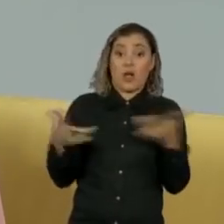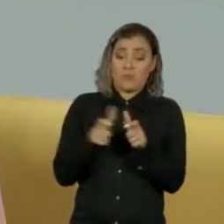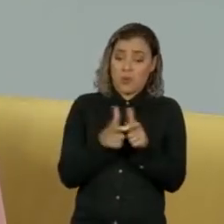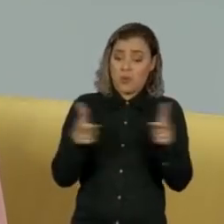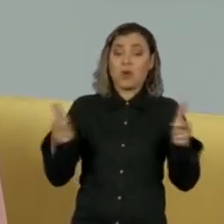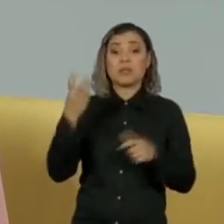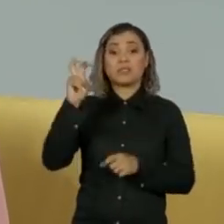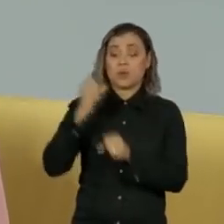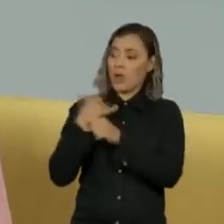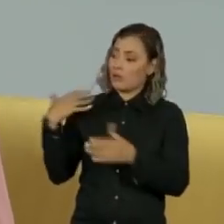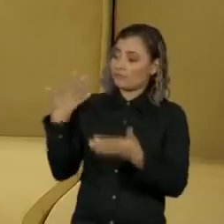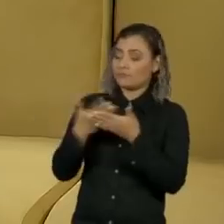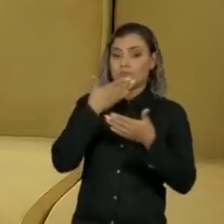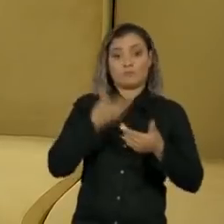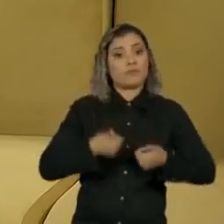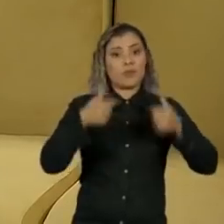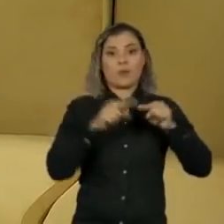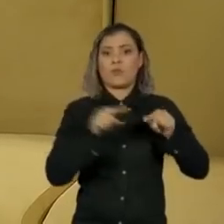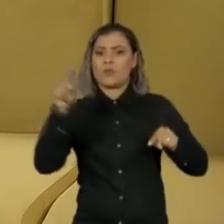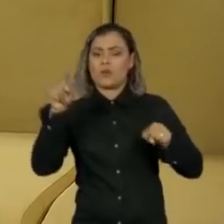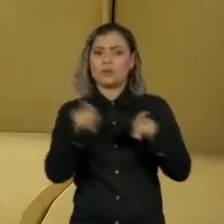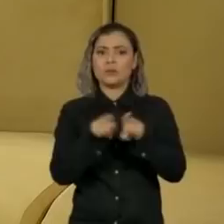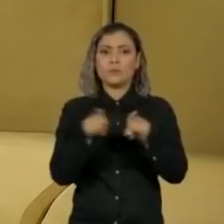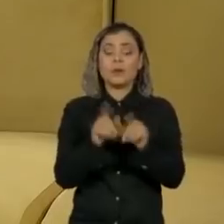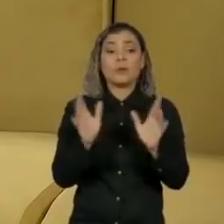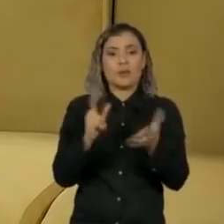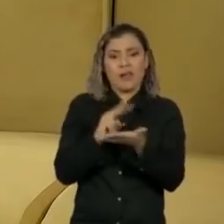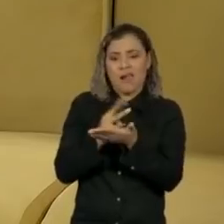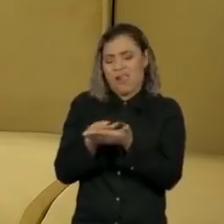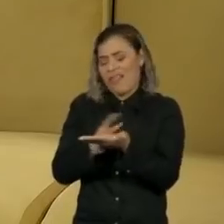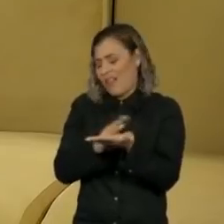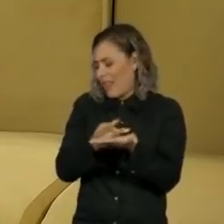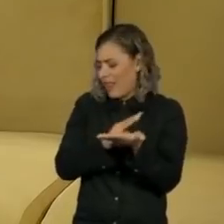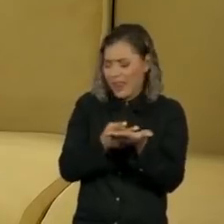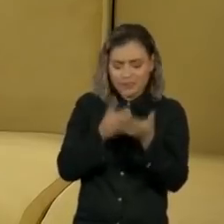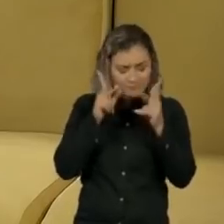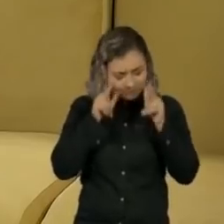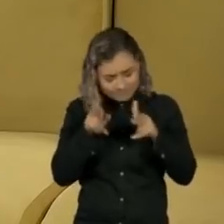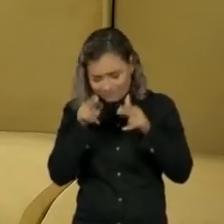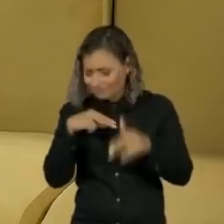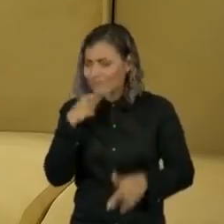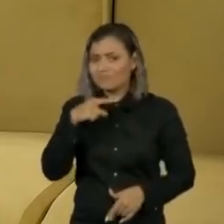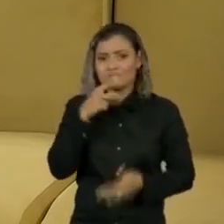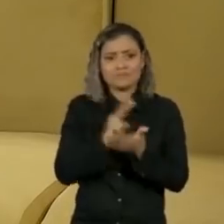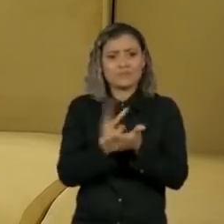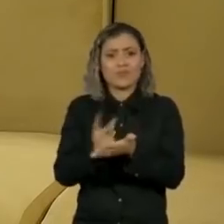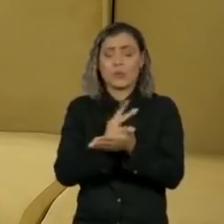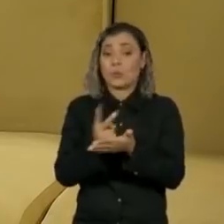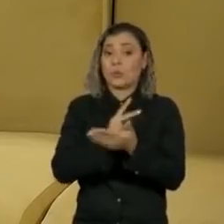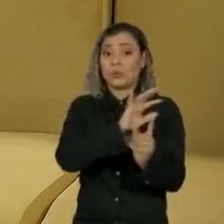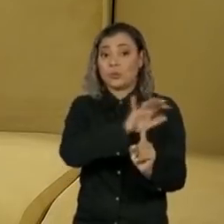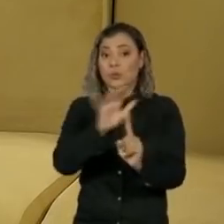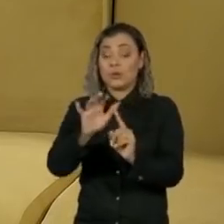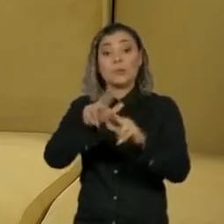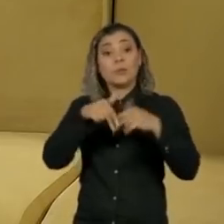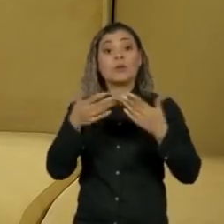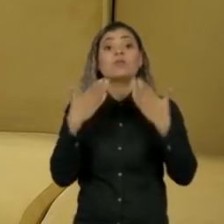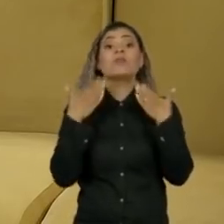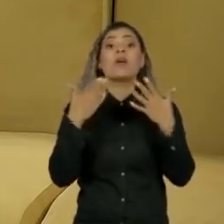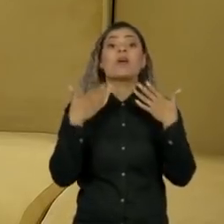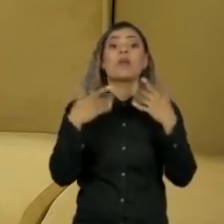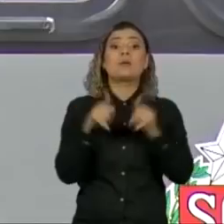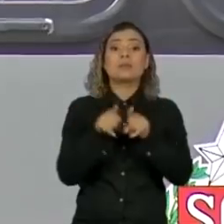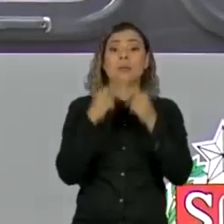em 5 anos. Noites mal dormidas já são uma epidemia e no verão as